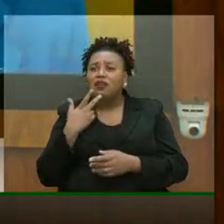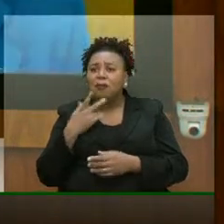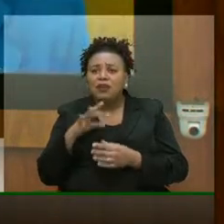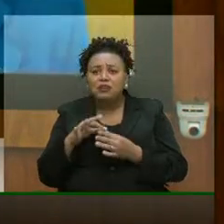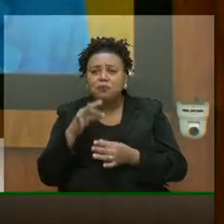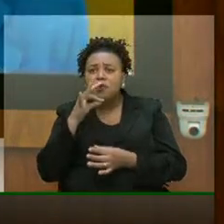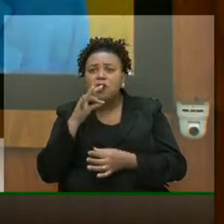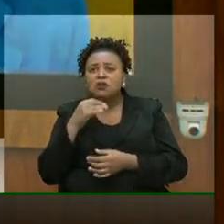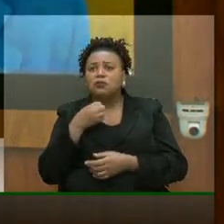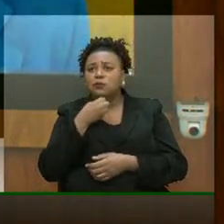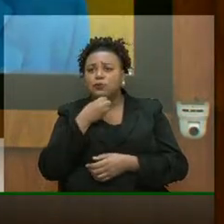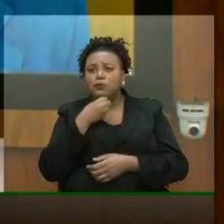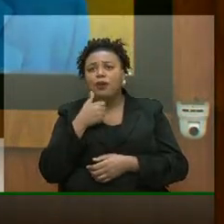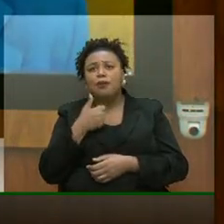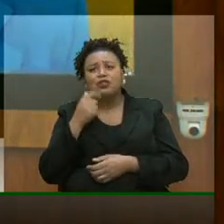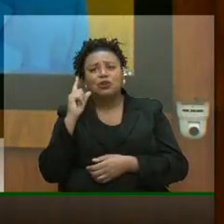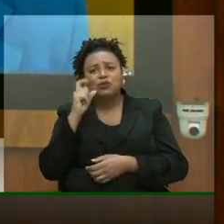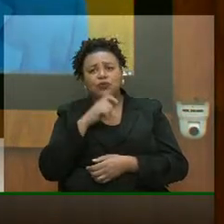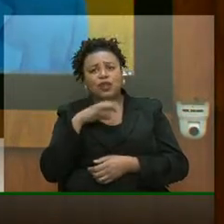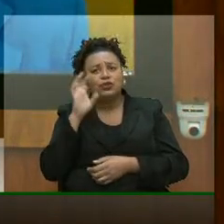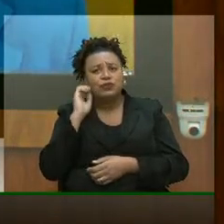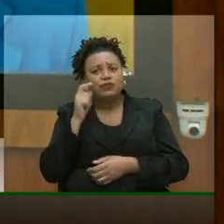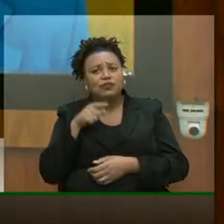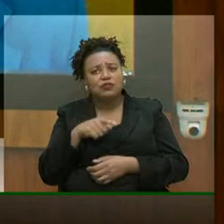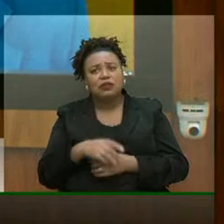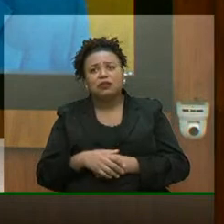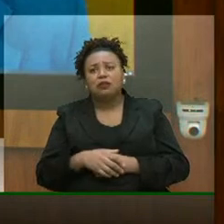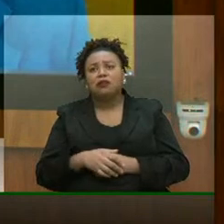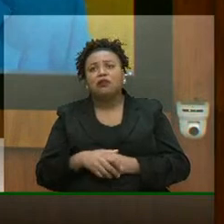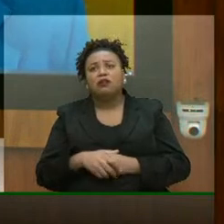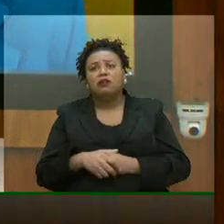estamos ouvindo bem, com bastante dificuldade, pelo menos aqui.